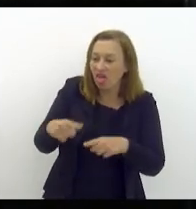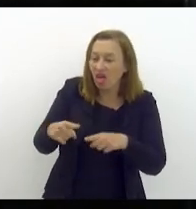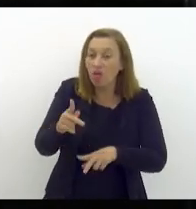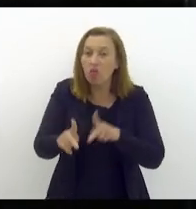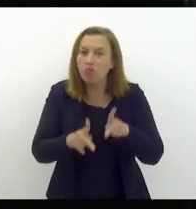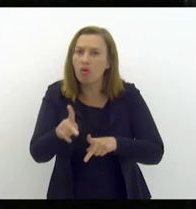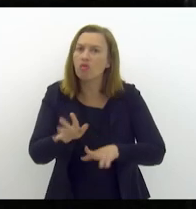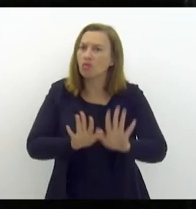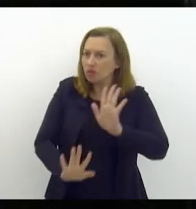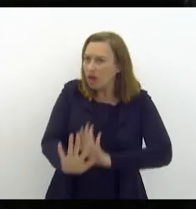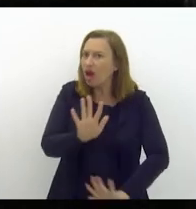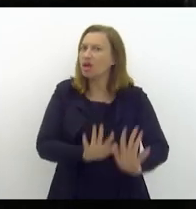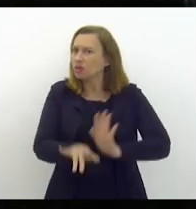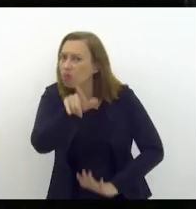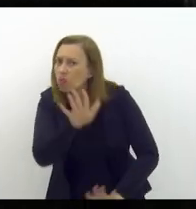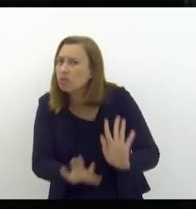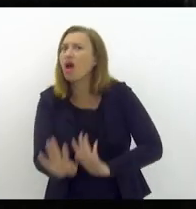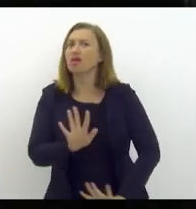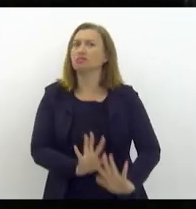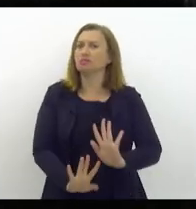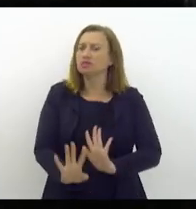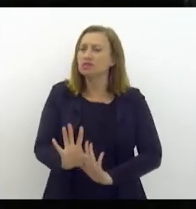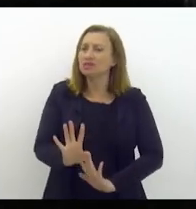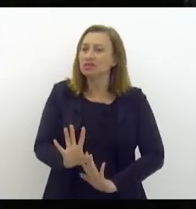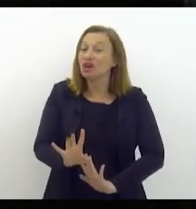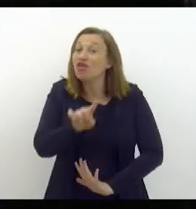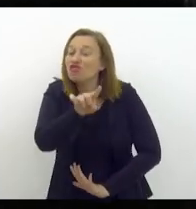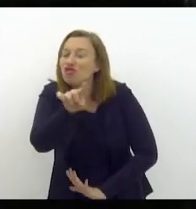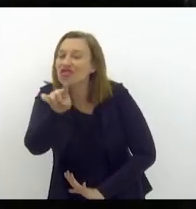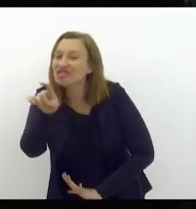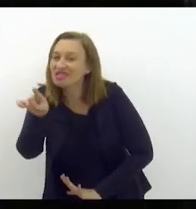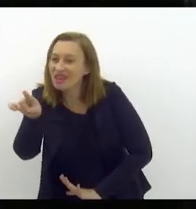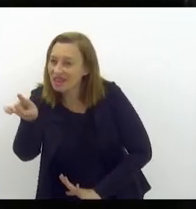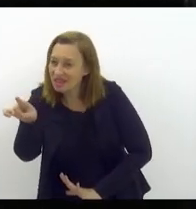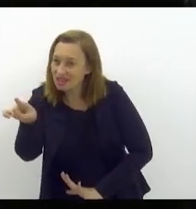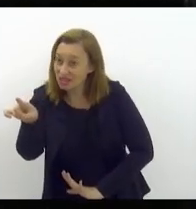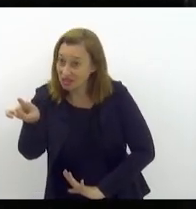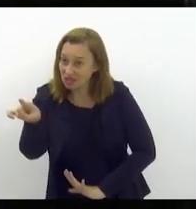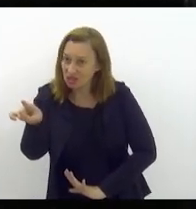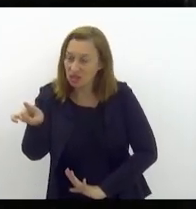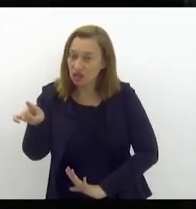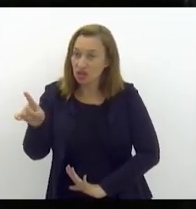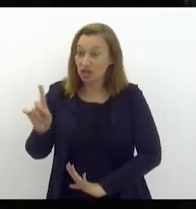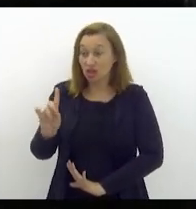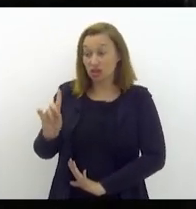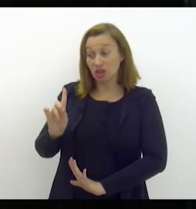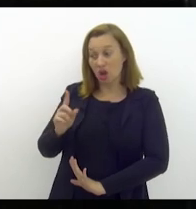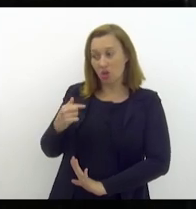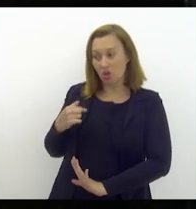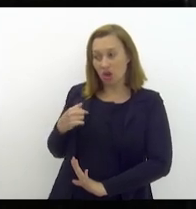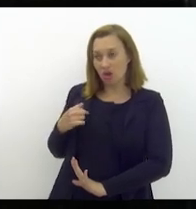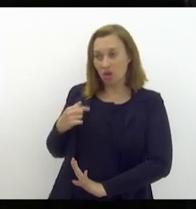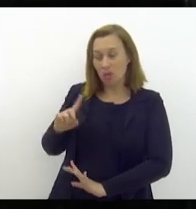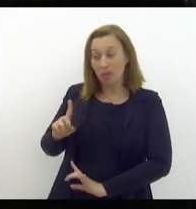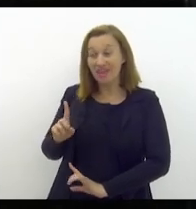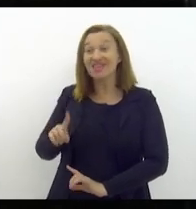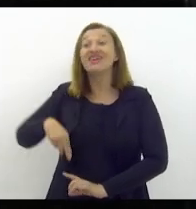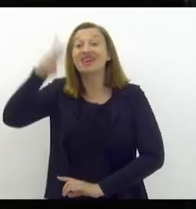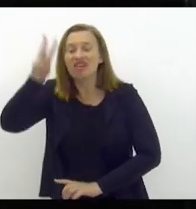cuidado, cuidado, que vocês, que não seja a gente, mas seja aqueles que